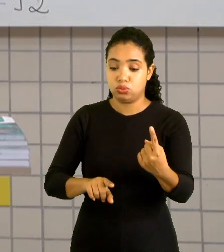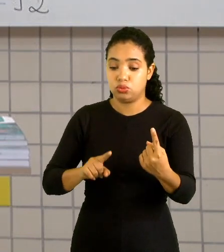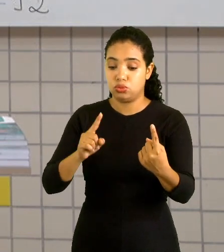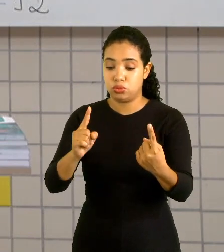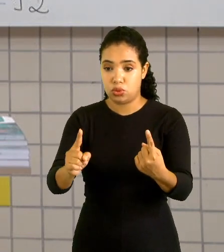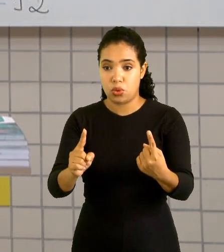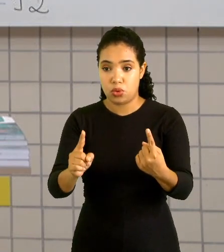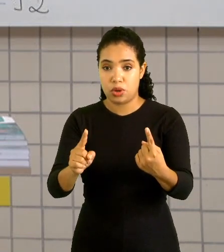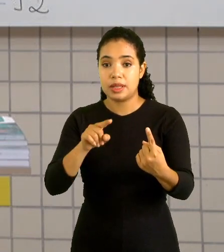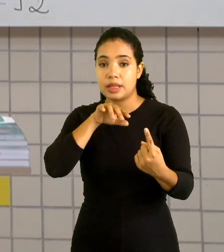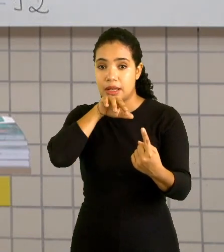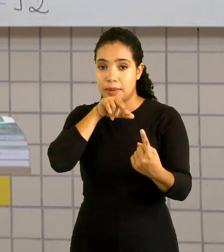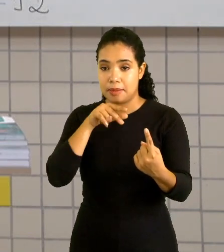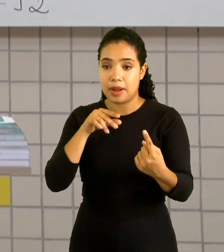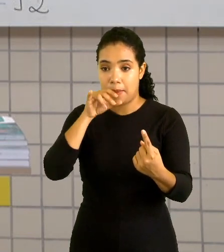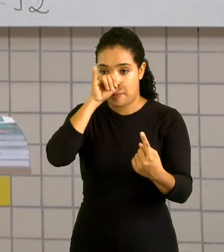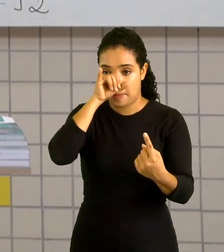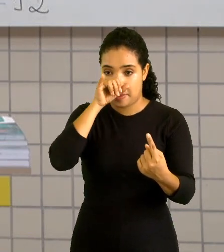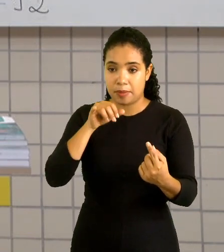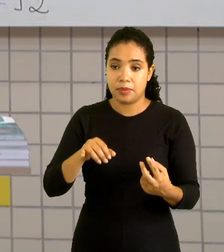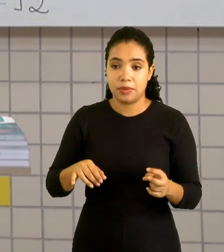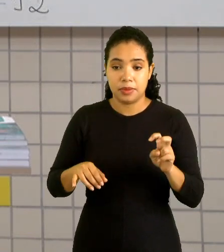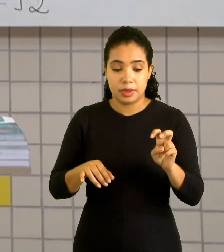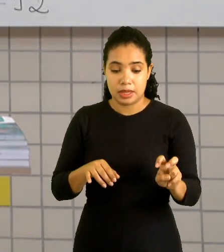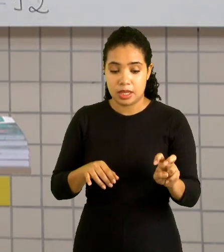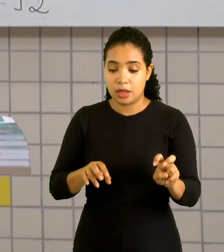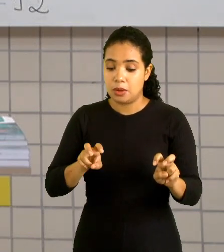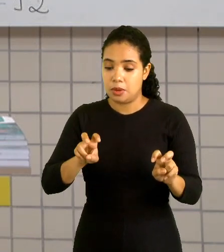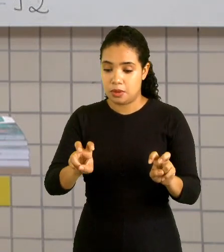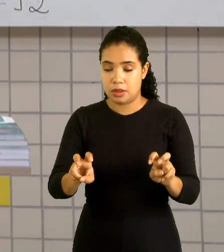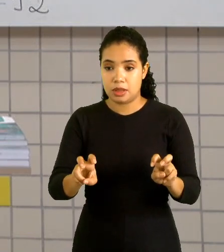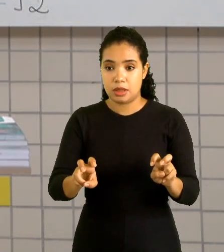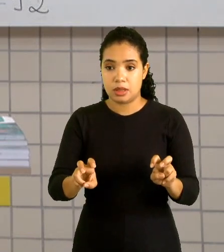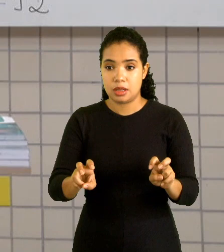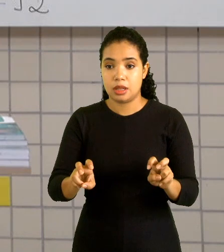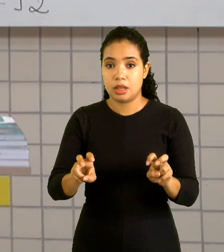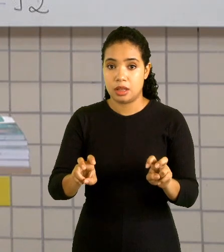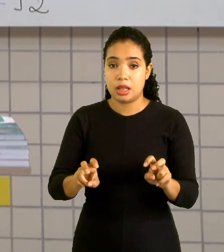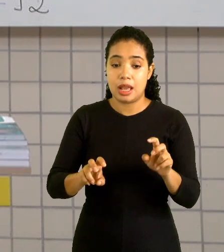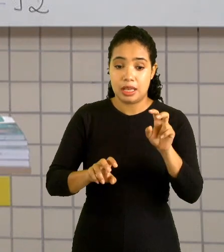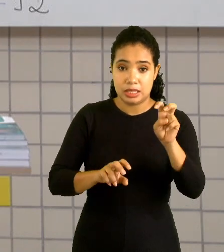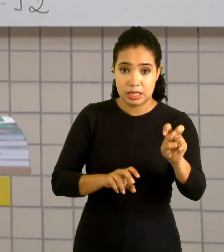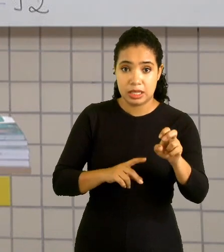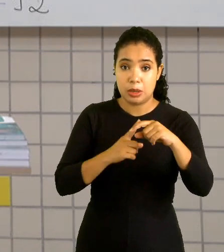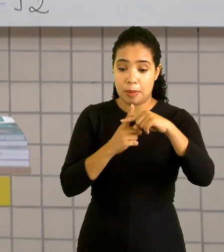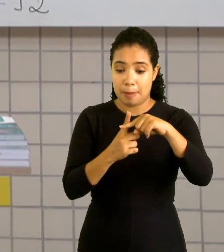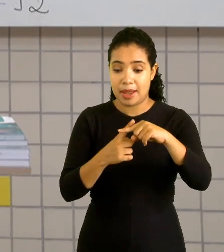o 5 duas vezes. 5 mais 5 são